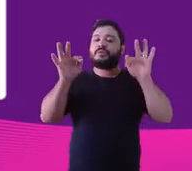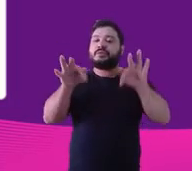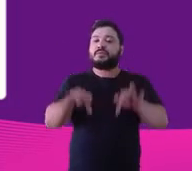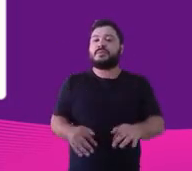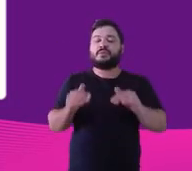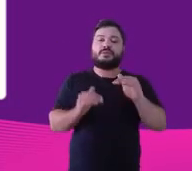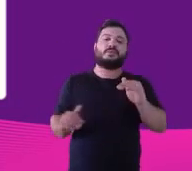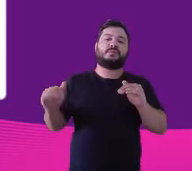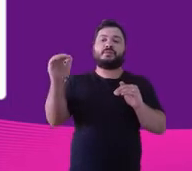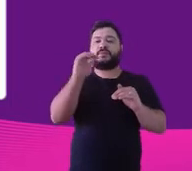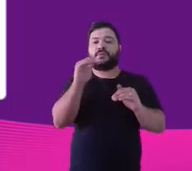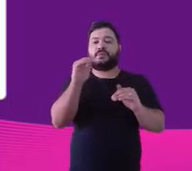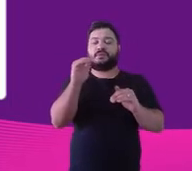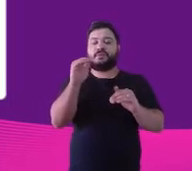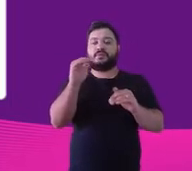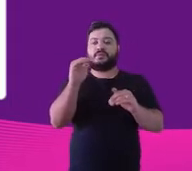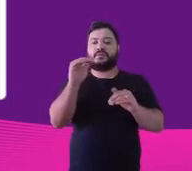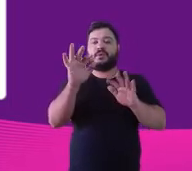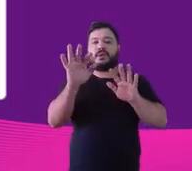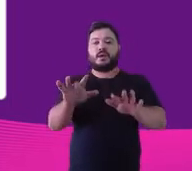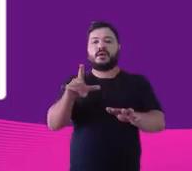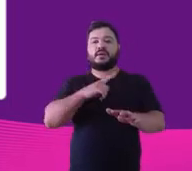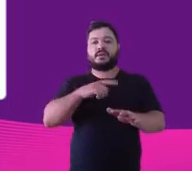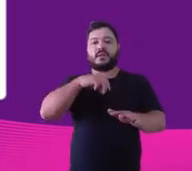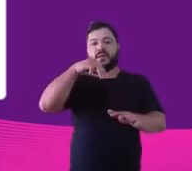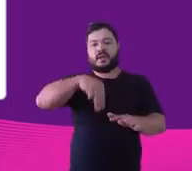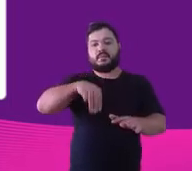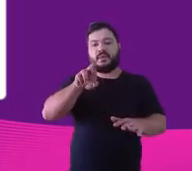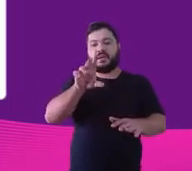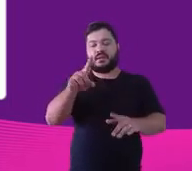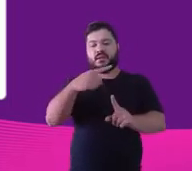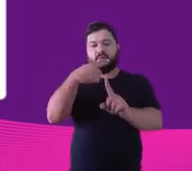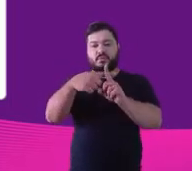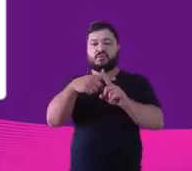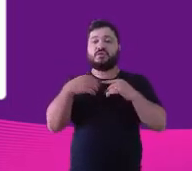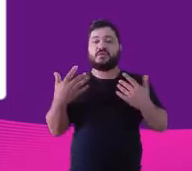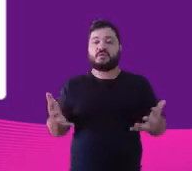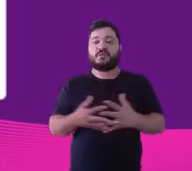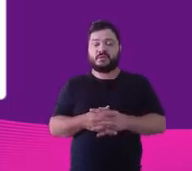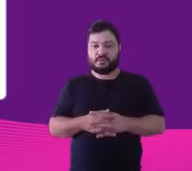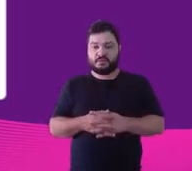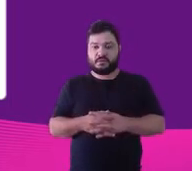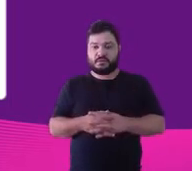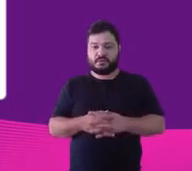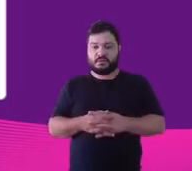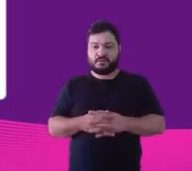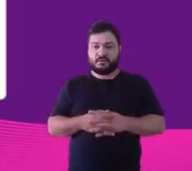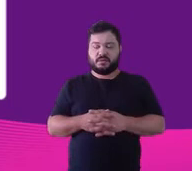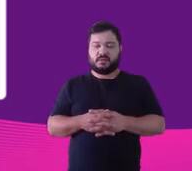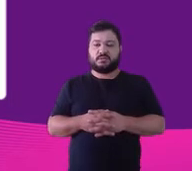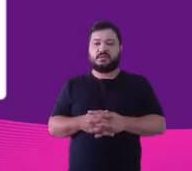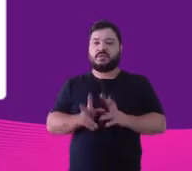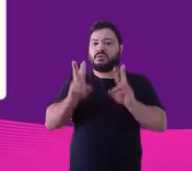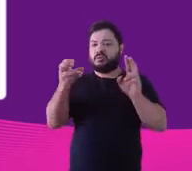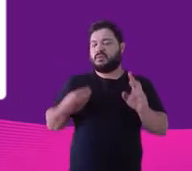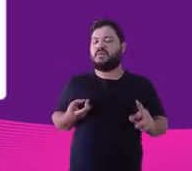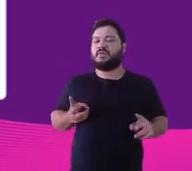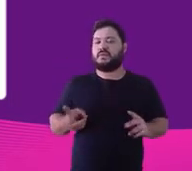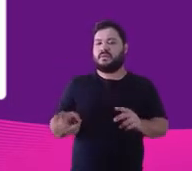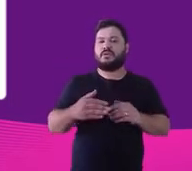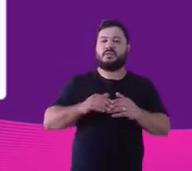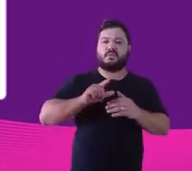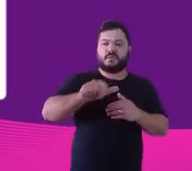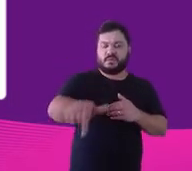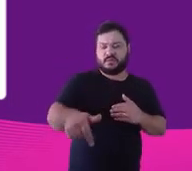superior há aqueles que ficam com Mr positivo é um temos de sobrevida livre de progressão